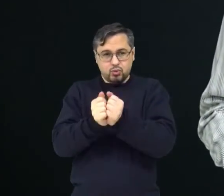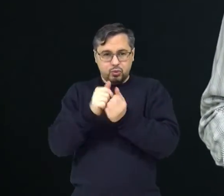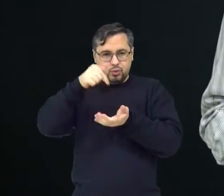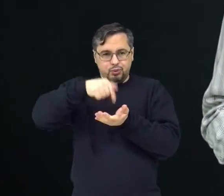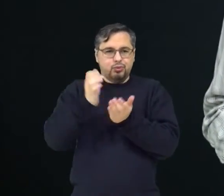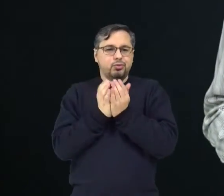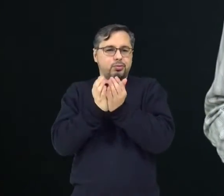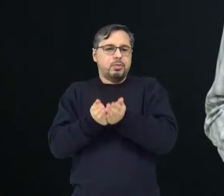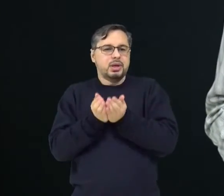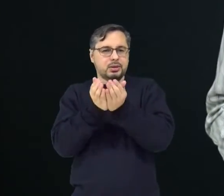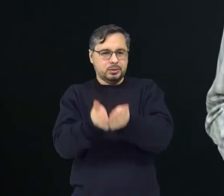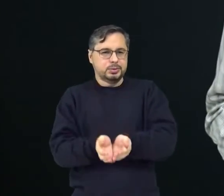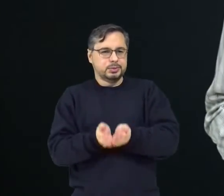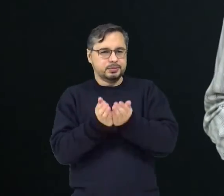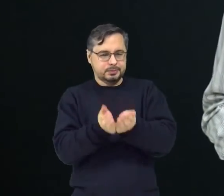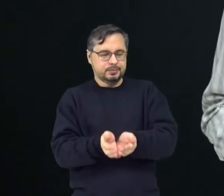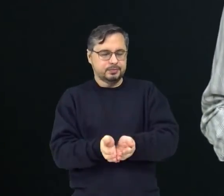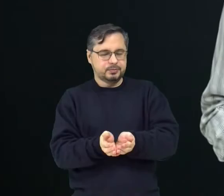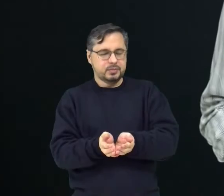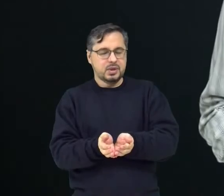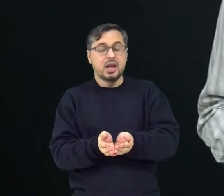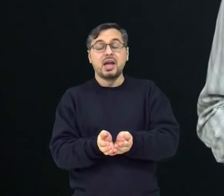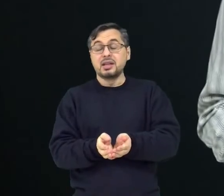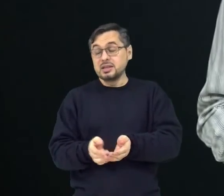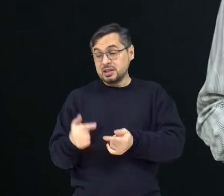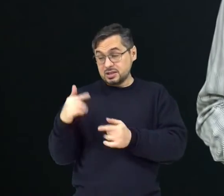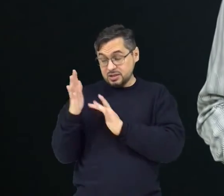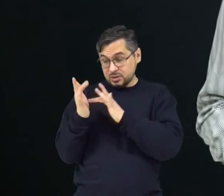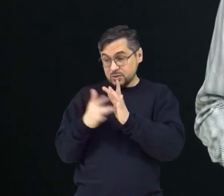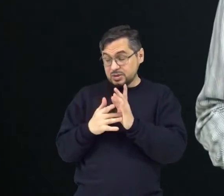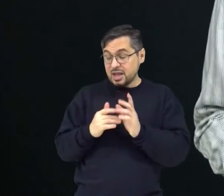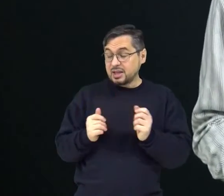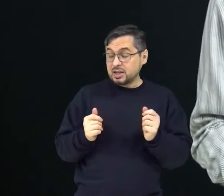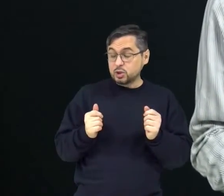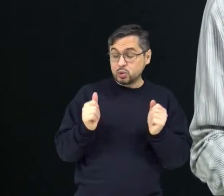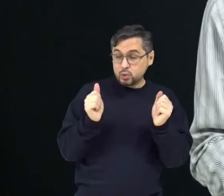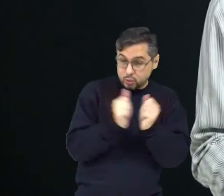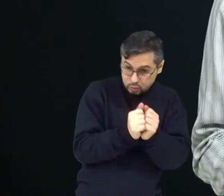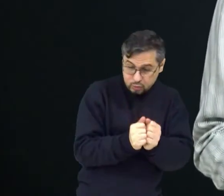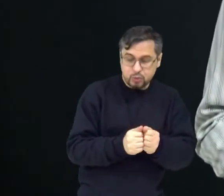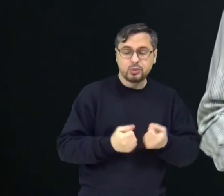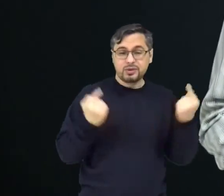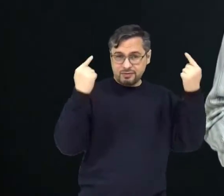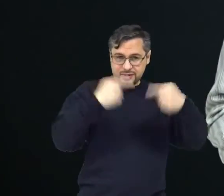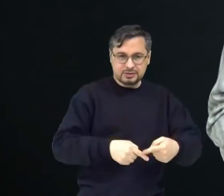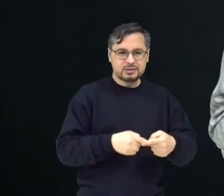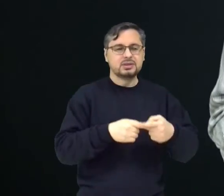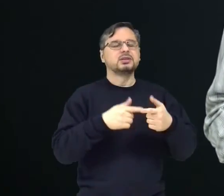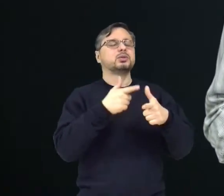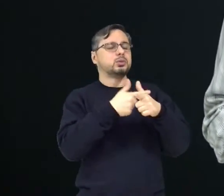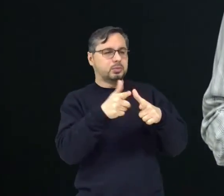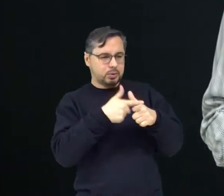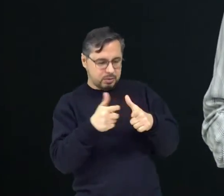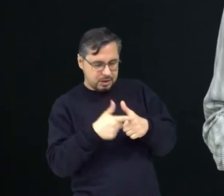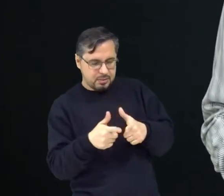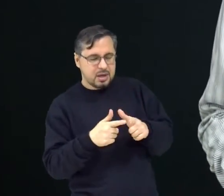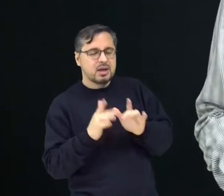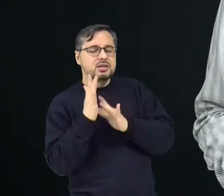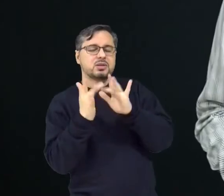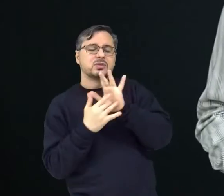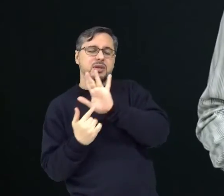tempestade, ele está dizendo para mim e para você que o problema em determinadas circunstâncias da vida são